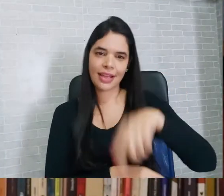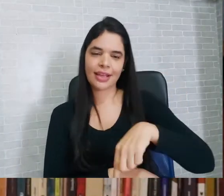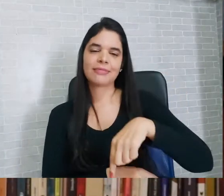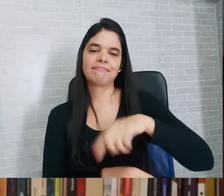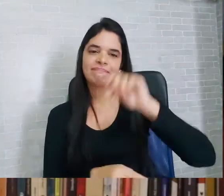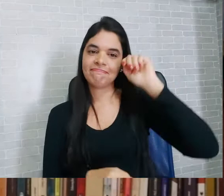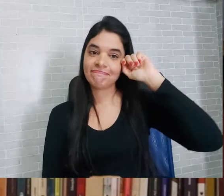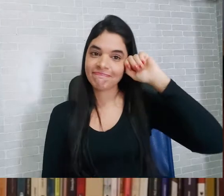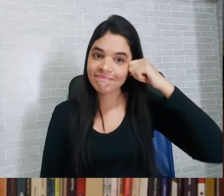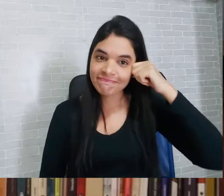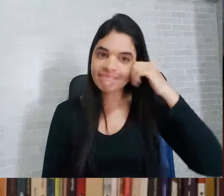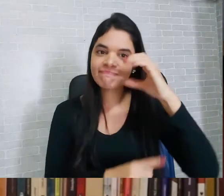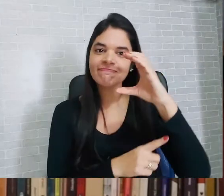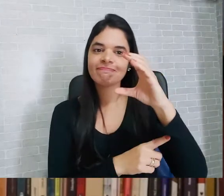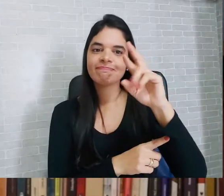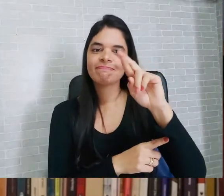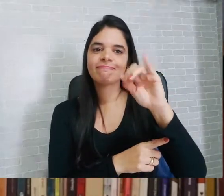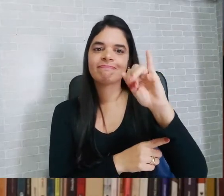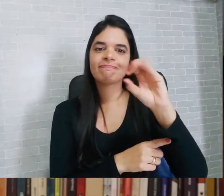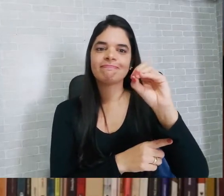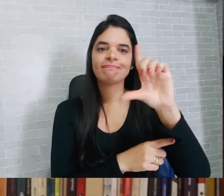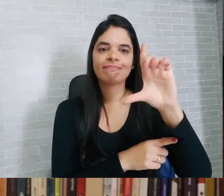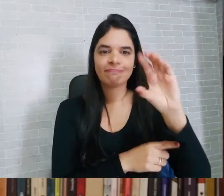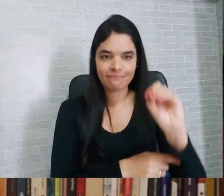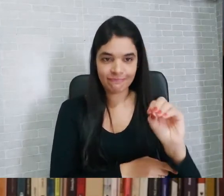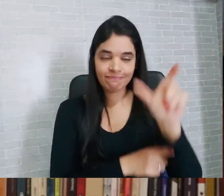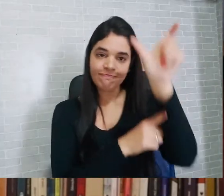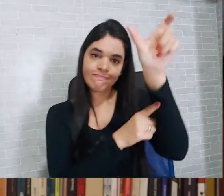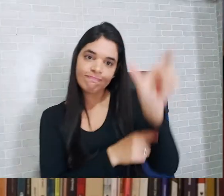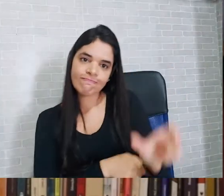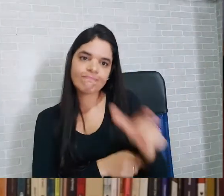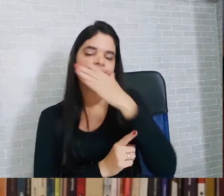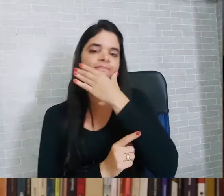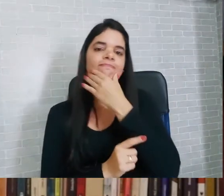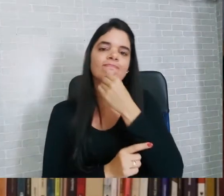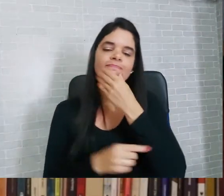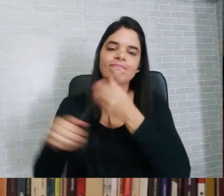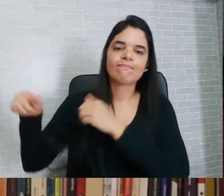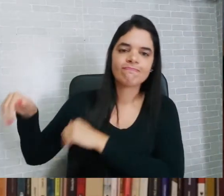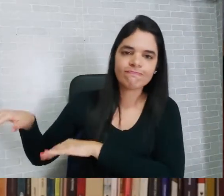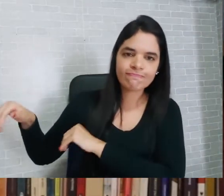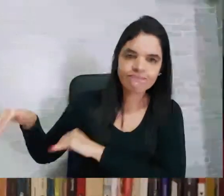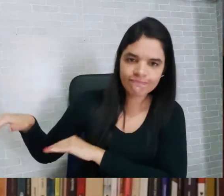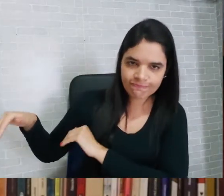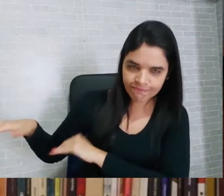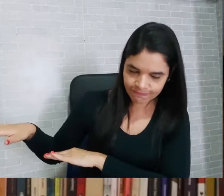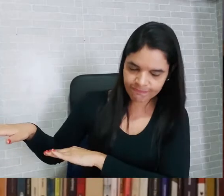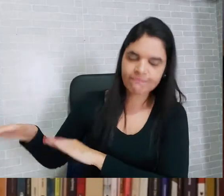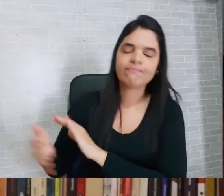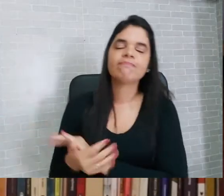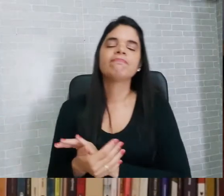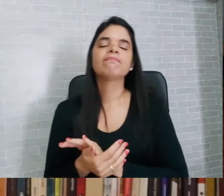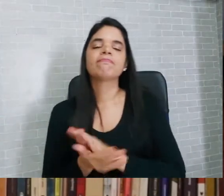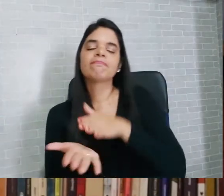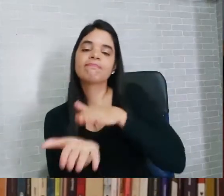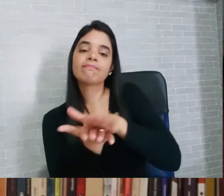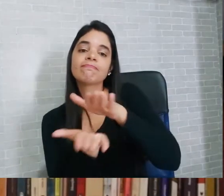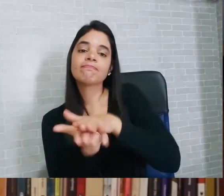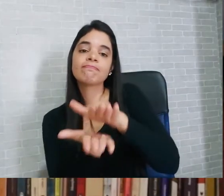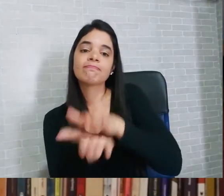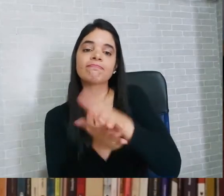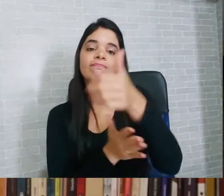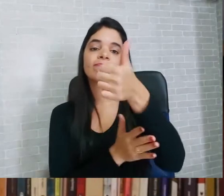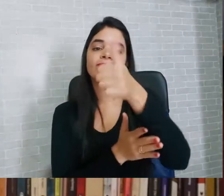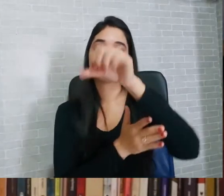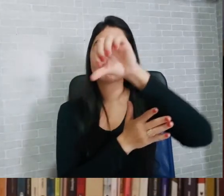né? De um guianense que se chama Alfred Parepou, o romance publicado em 1885